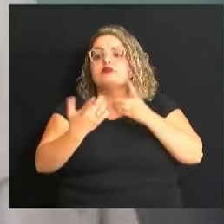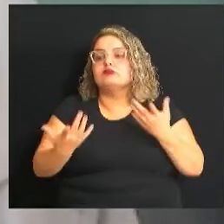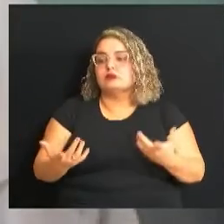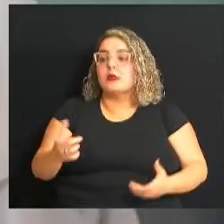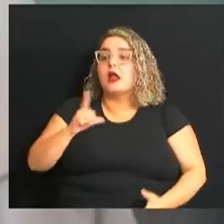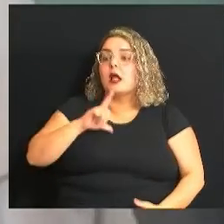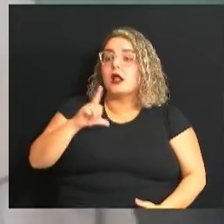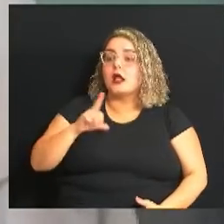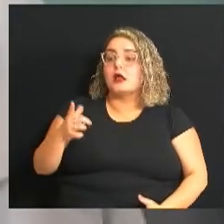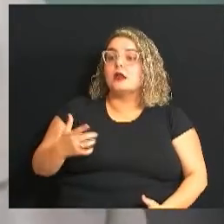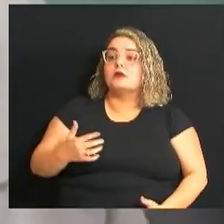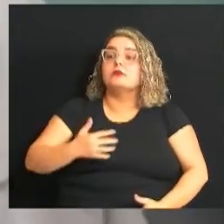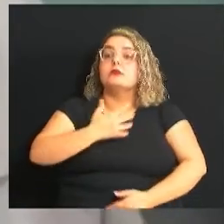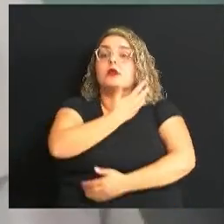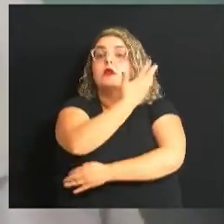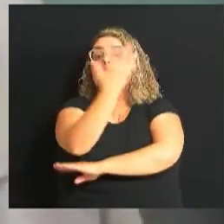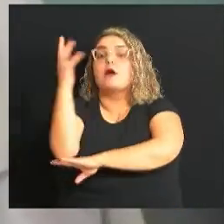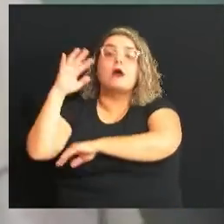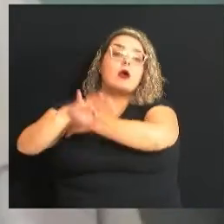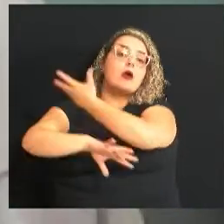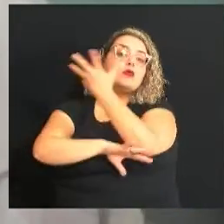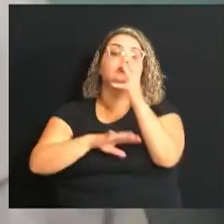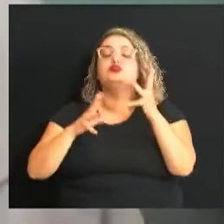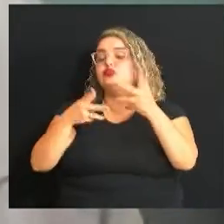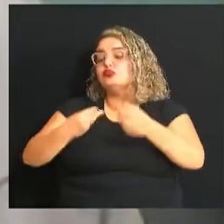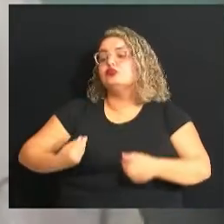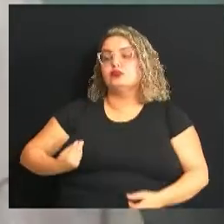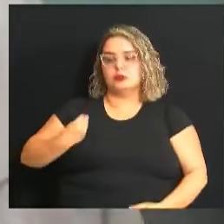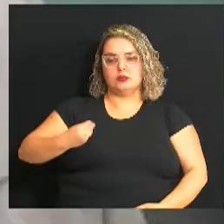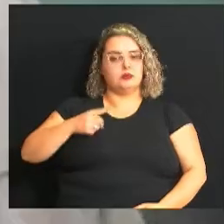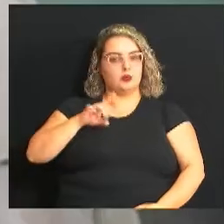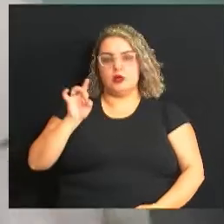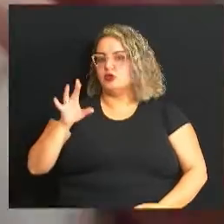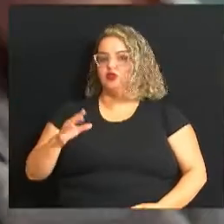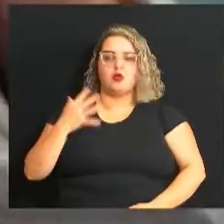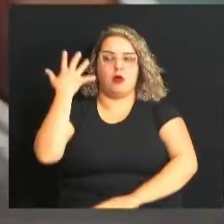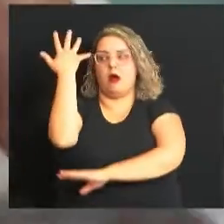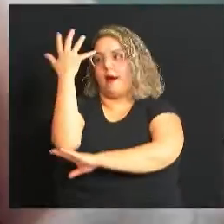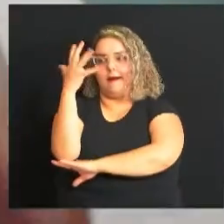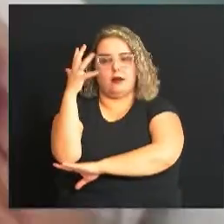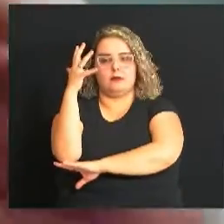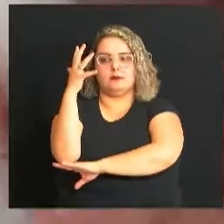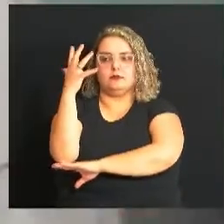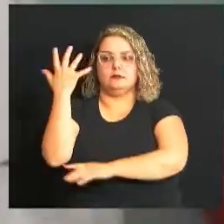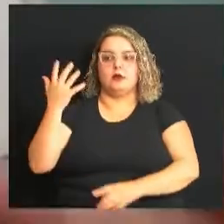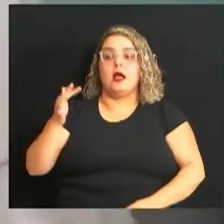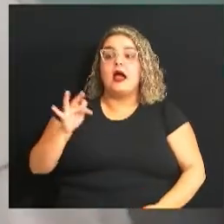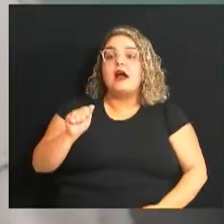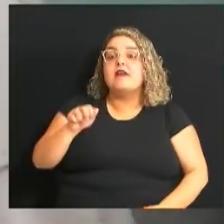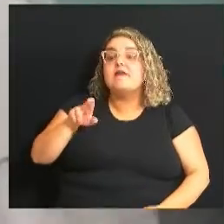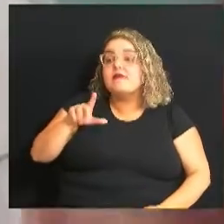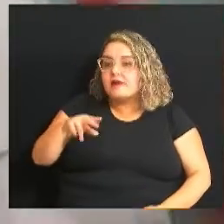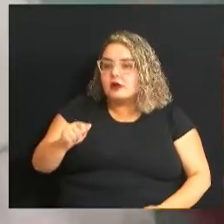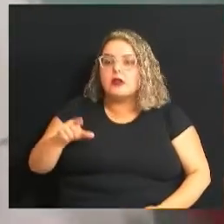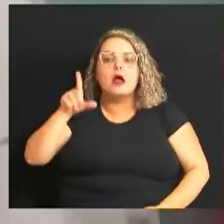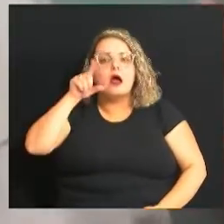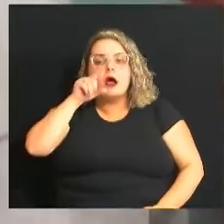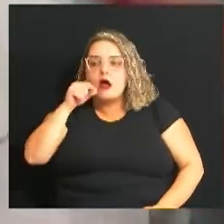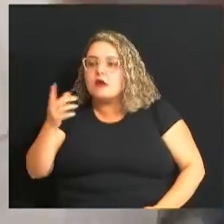com a natureza, tudo que é vivo. Então, não é só árvores, né? Avifauna, aves, pássaros,